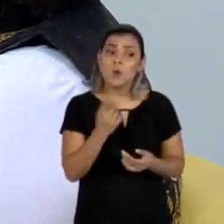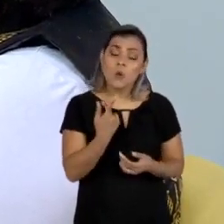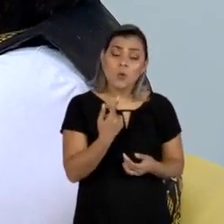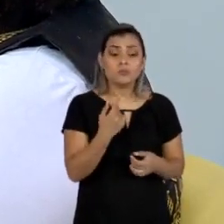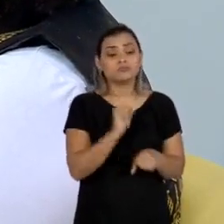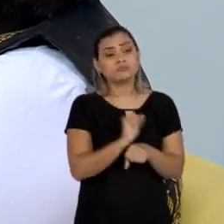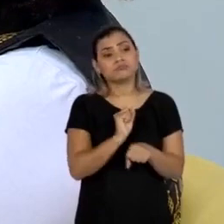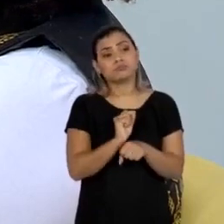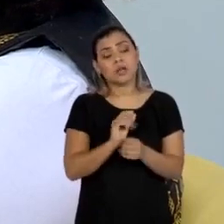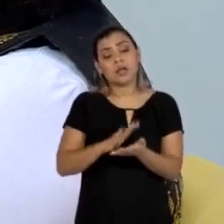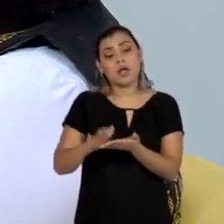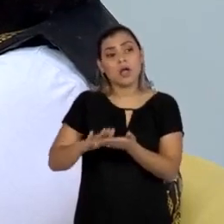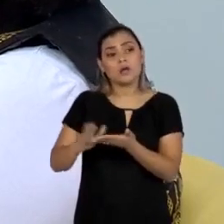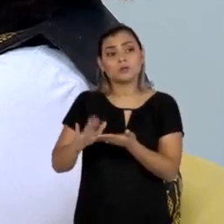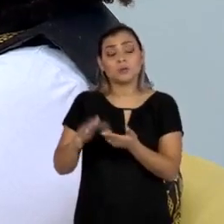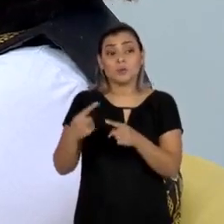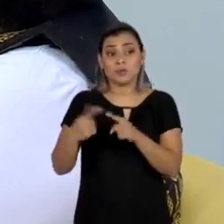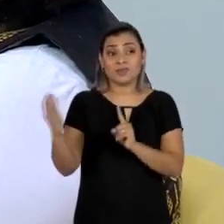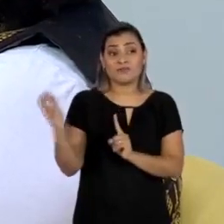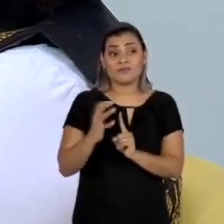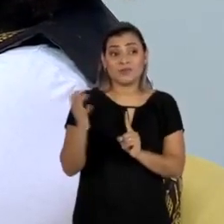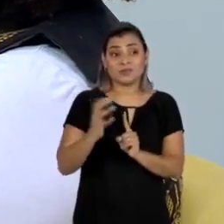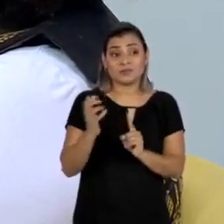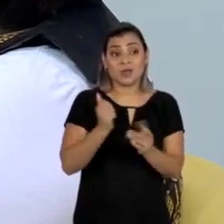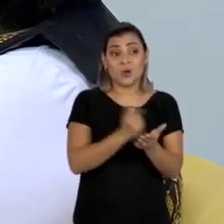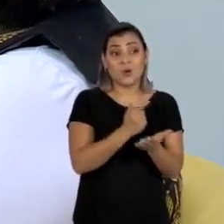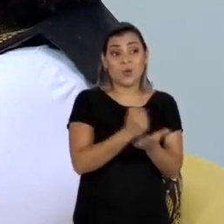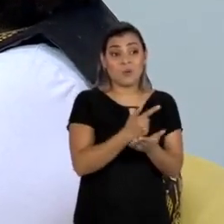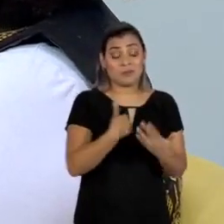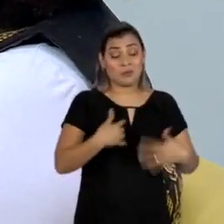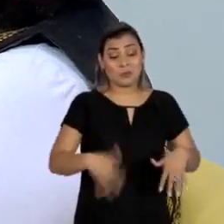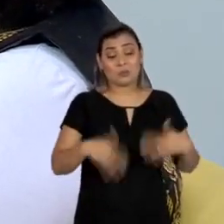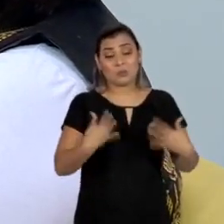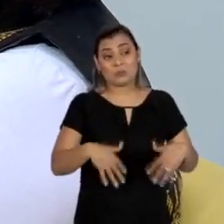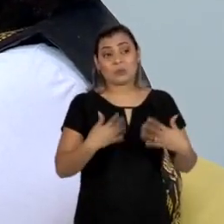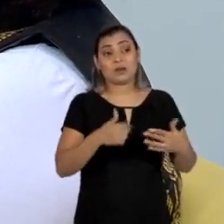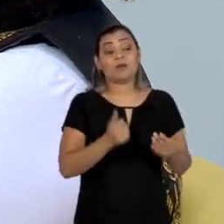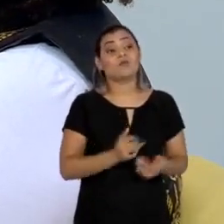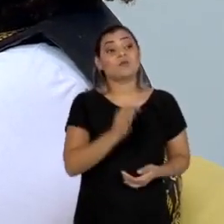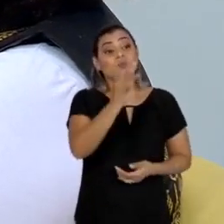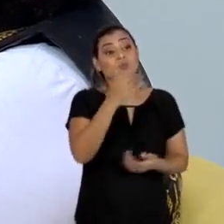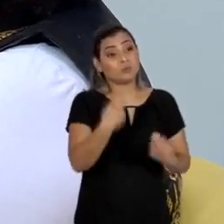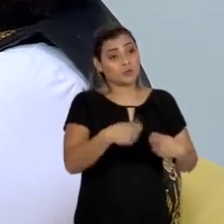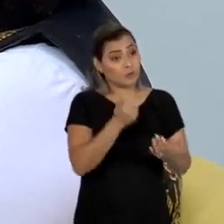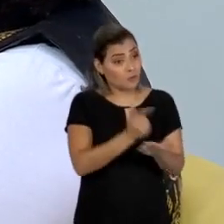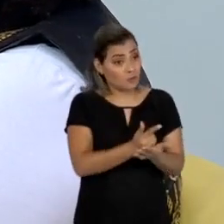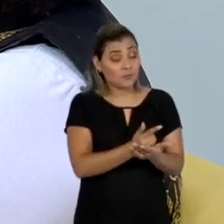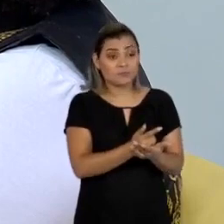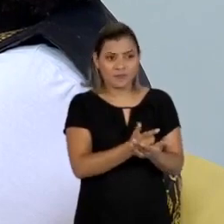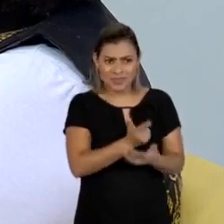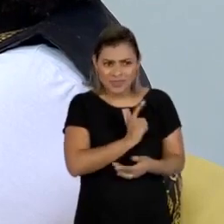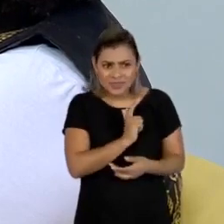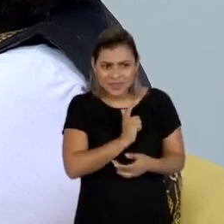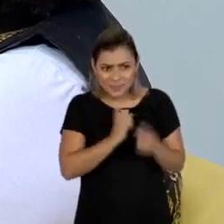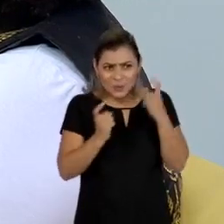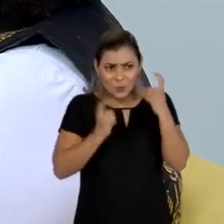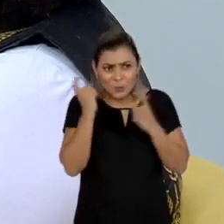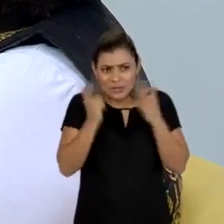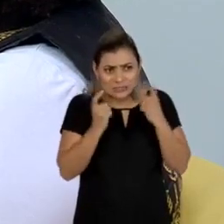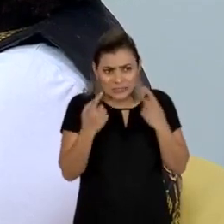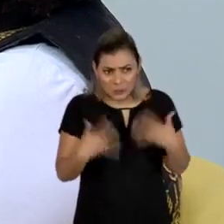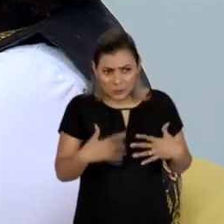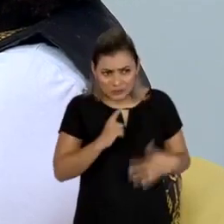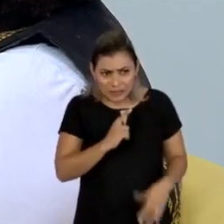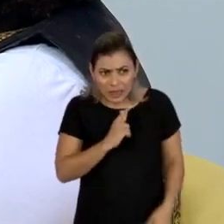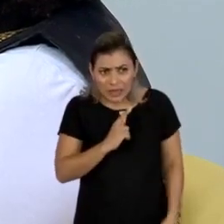tirar gastos pequenos, porque isso vai influenciar nessa compra maior que a gente precisa fazer lá futuramente. Já existe essa preocupação maior